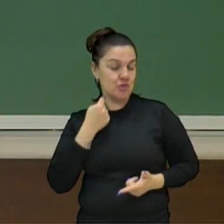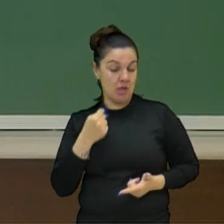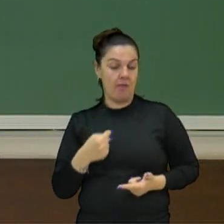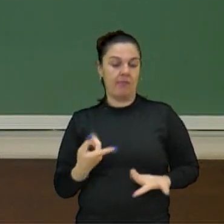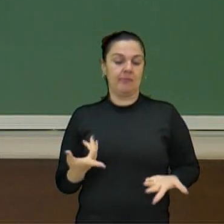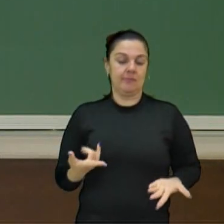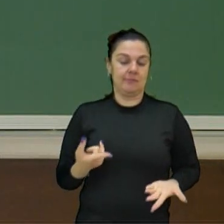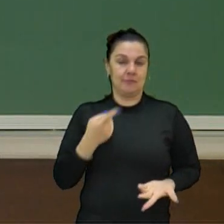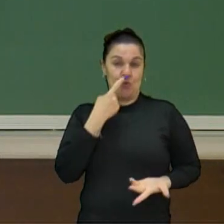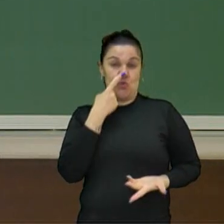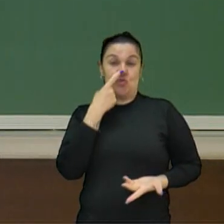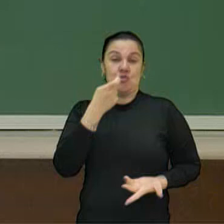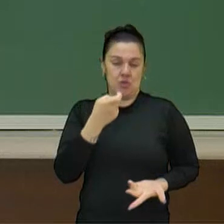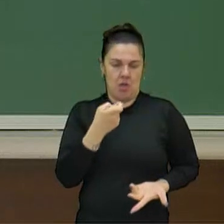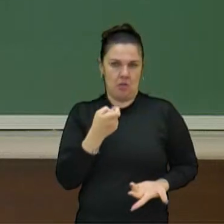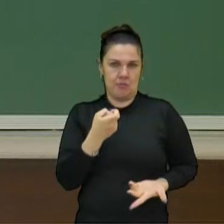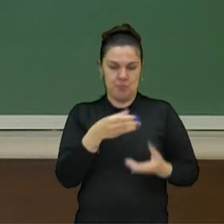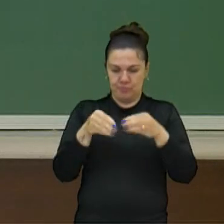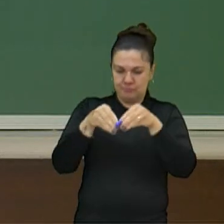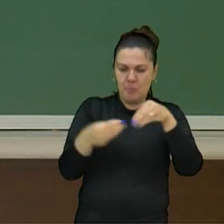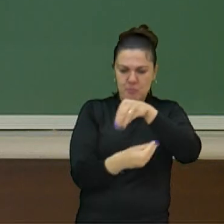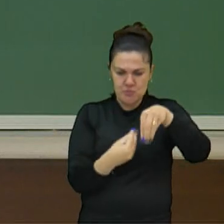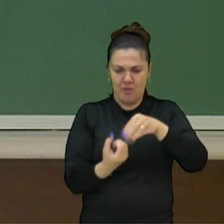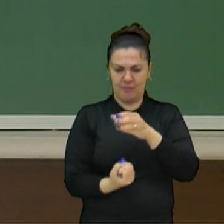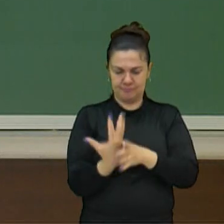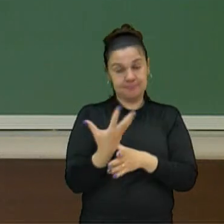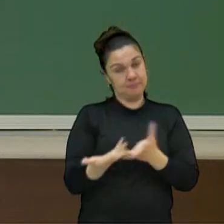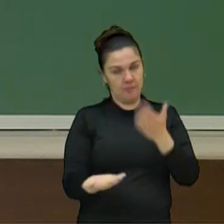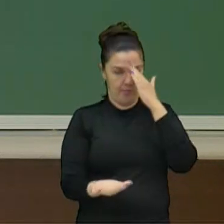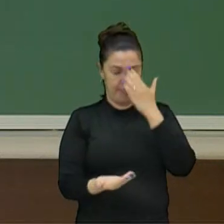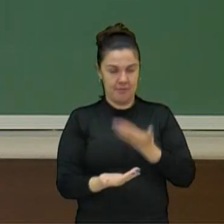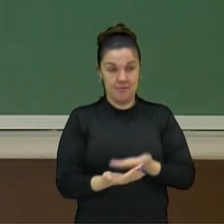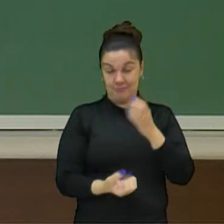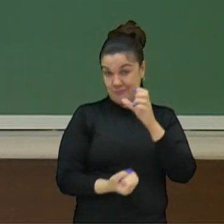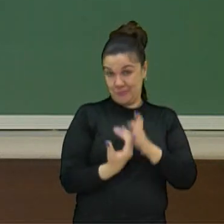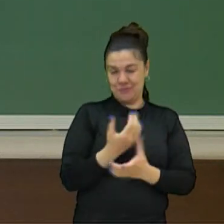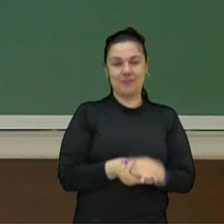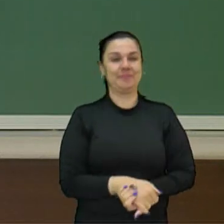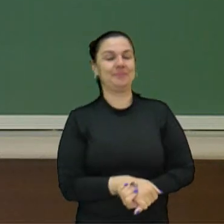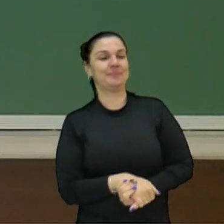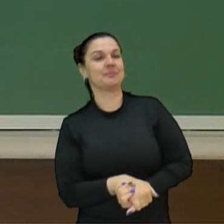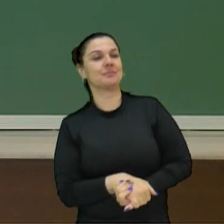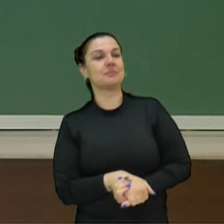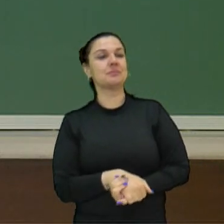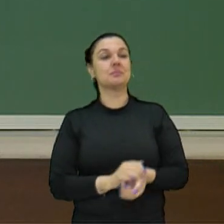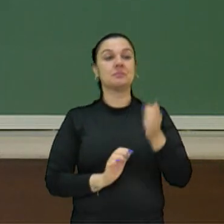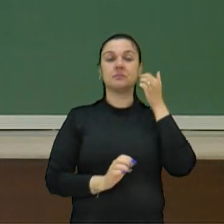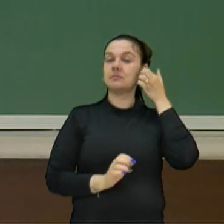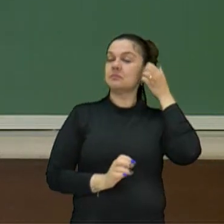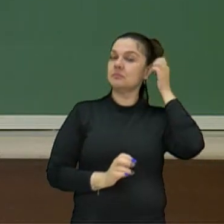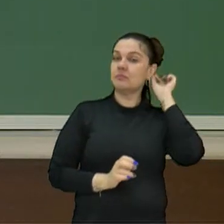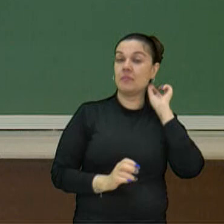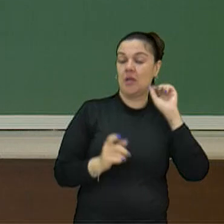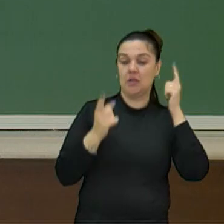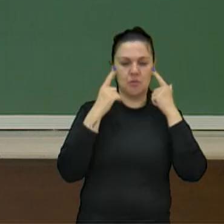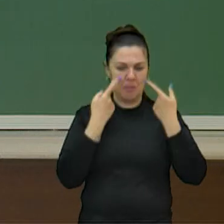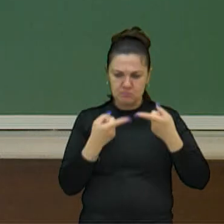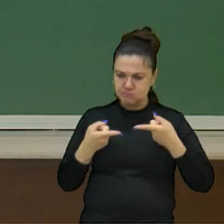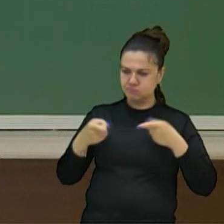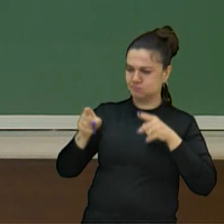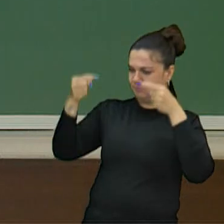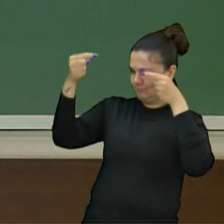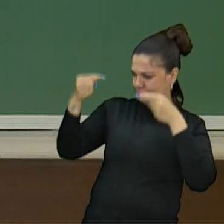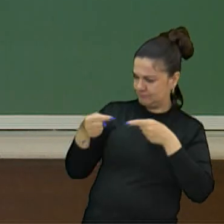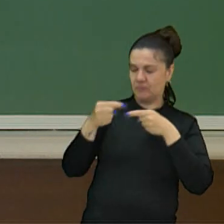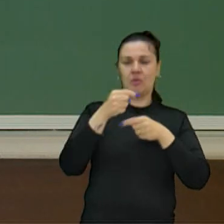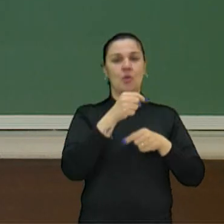é que surgiu da matéria bruta, mas ele acreditava que surgia. Tá? Então, olha que interessante. Para refutar, para